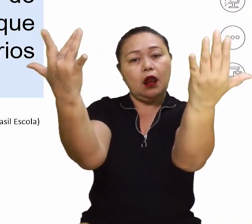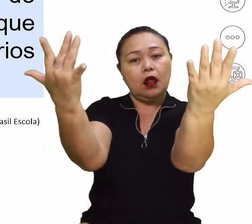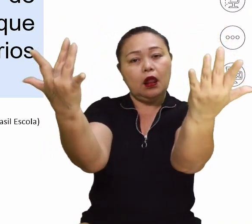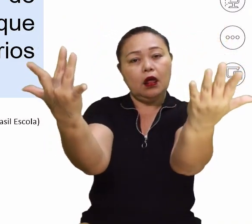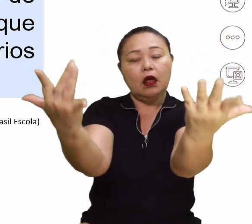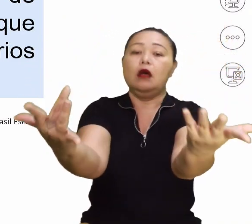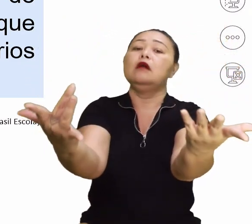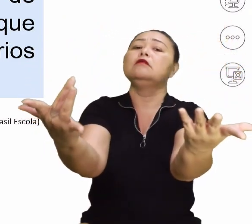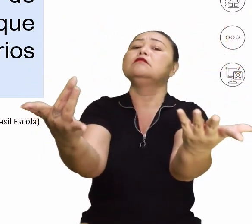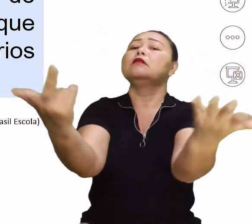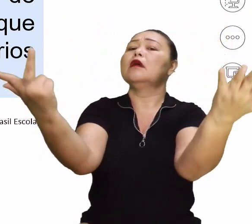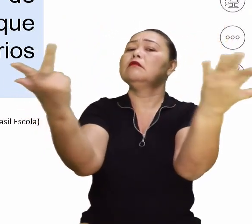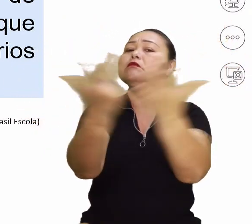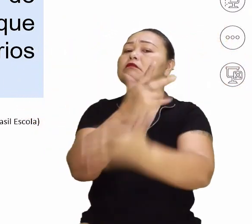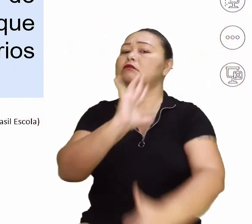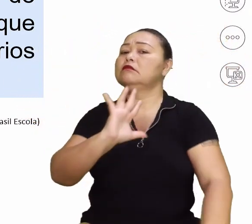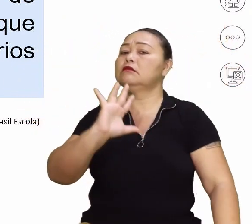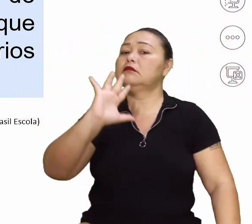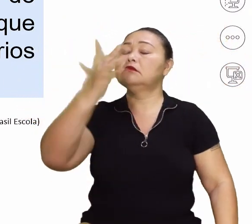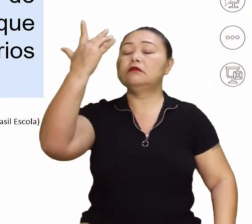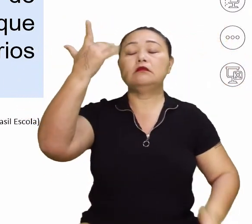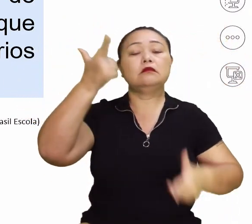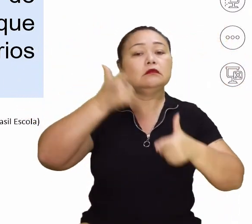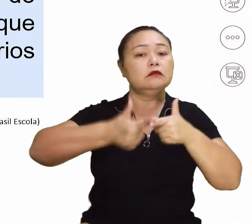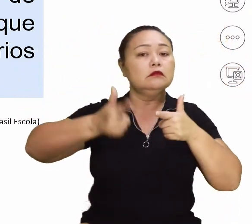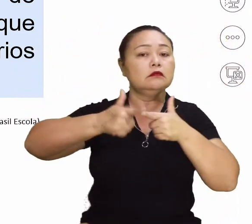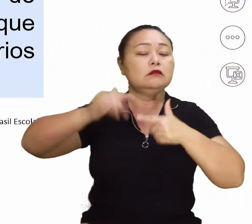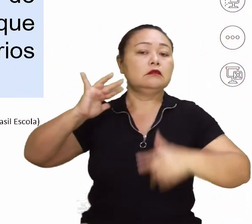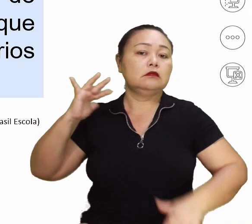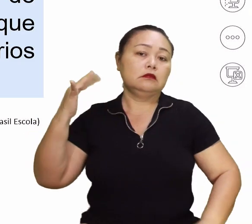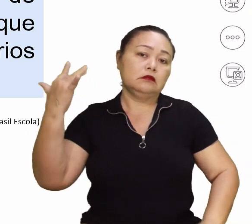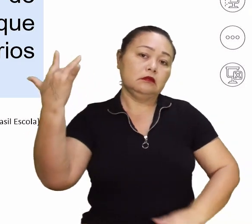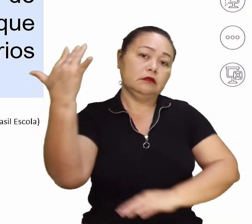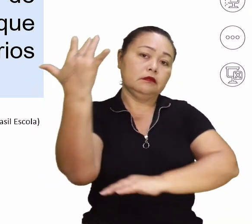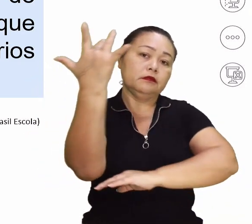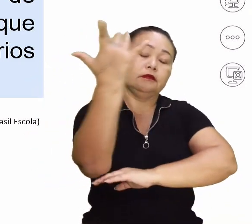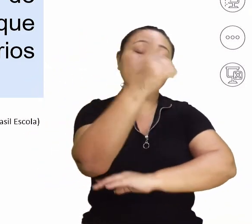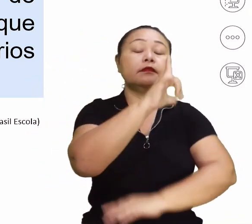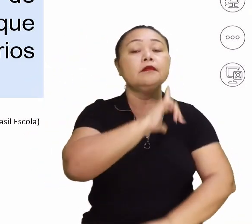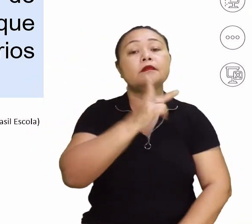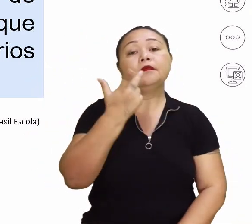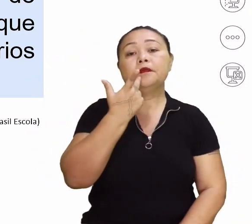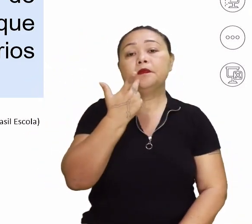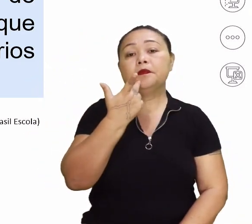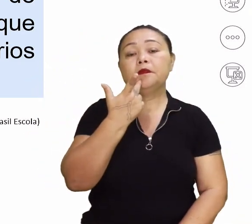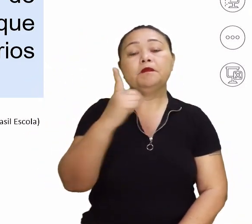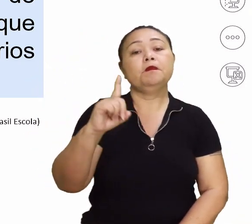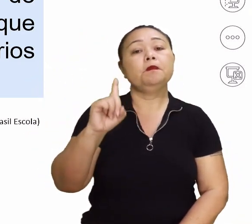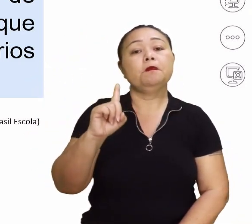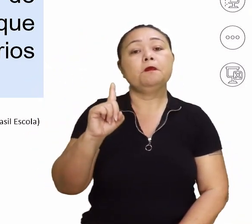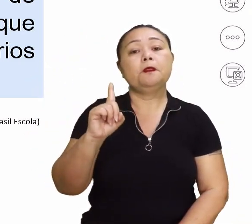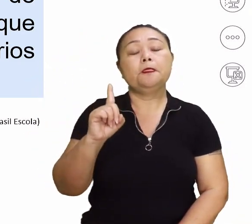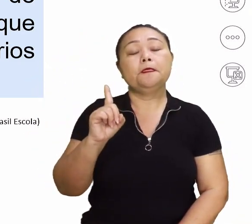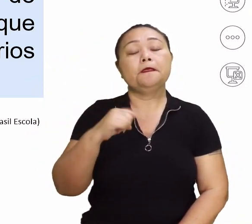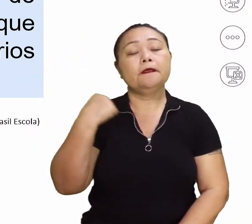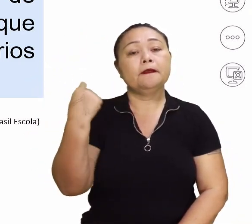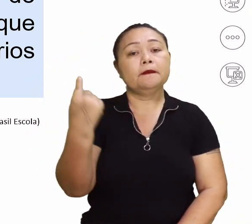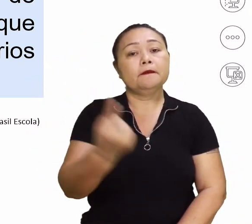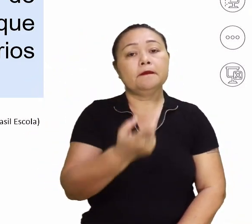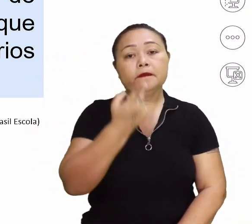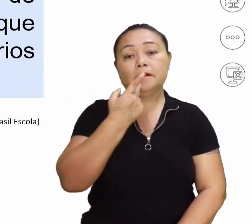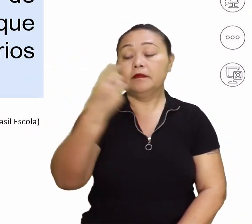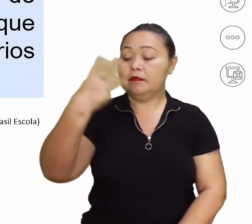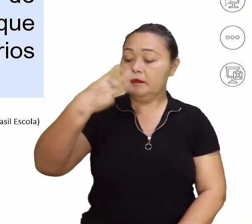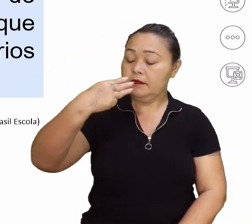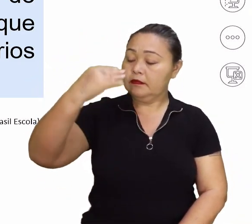vários problemas ambientais. Bem, estamos falando então se nós falamos que é o